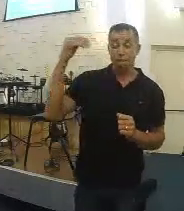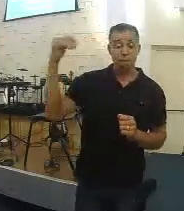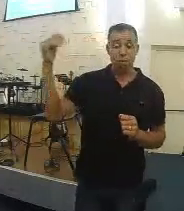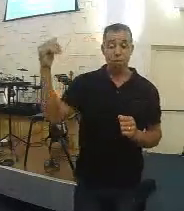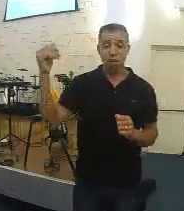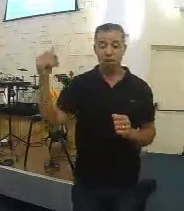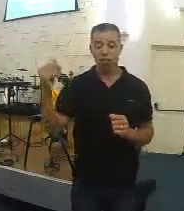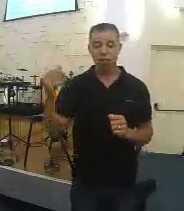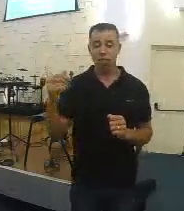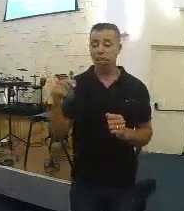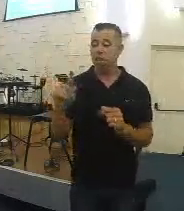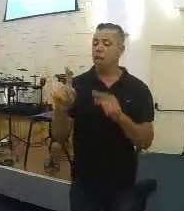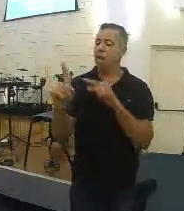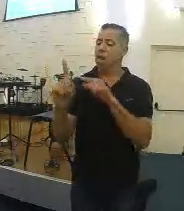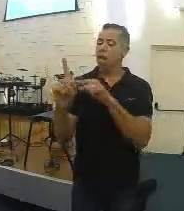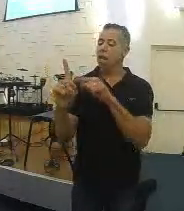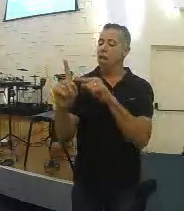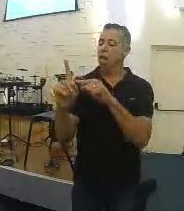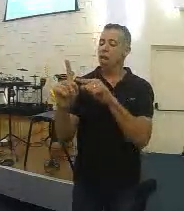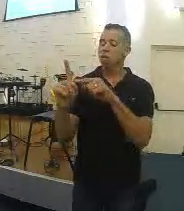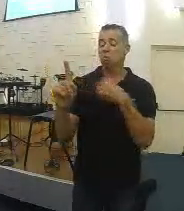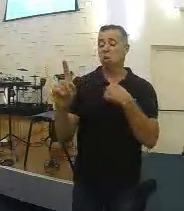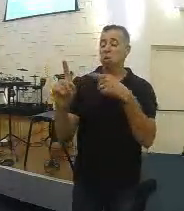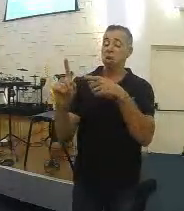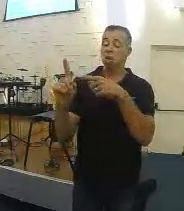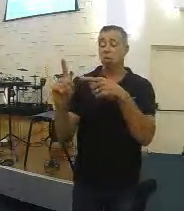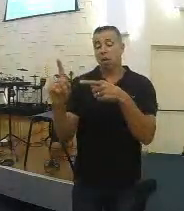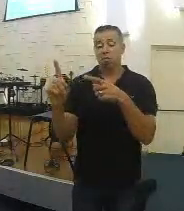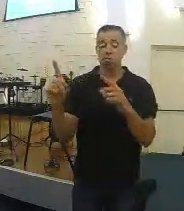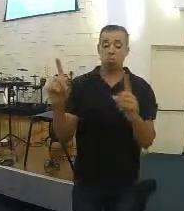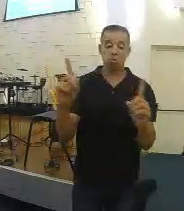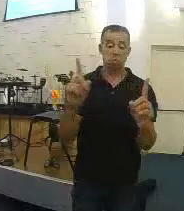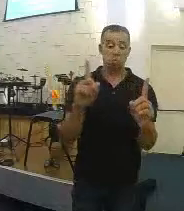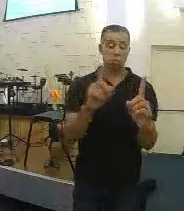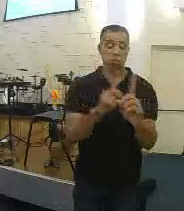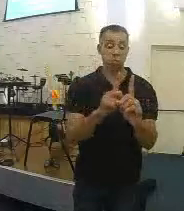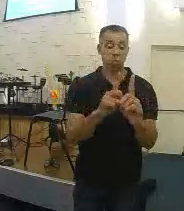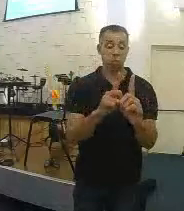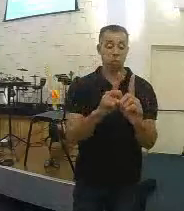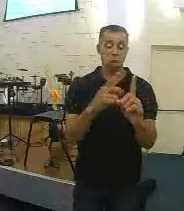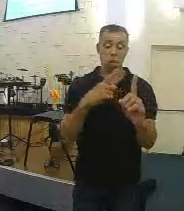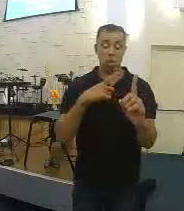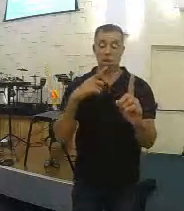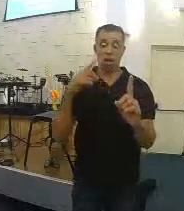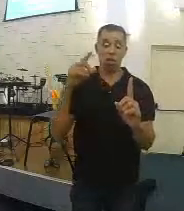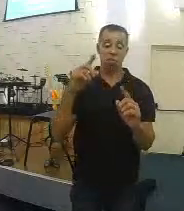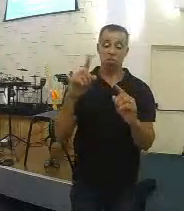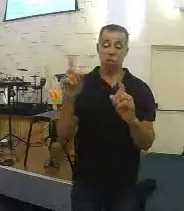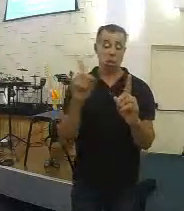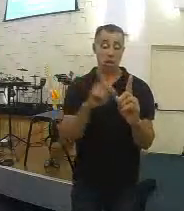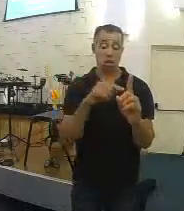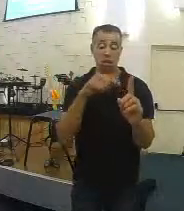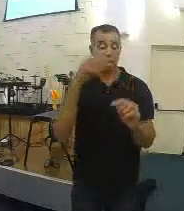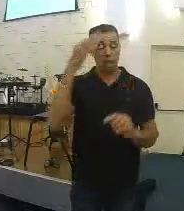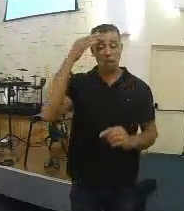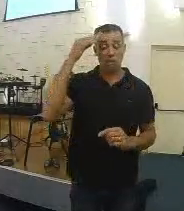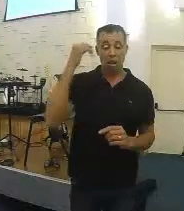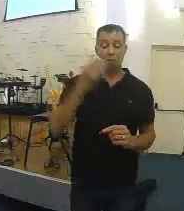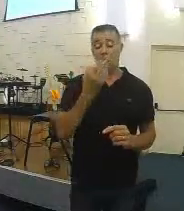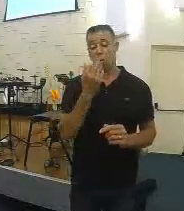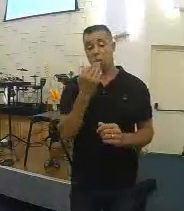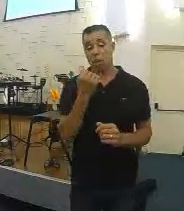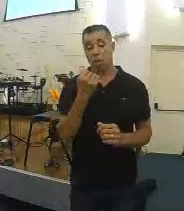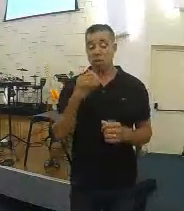fez aquele homem? Tudo bem, eu não sei para onde estou indo, eu vou ter aqui casa, fama, comida e dinheiro no bolso? Eu faço